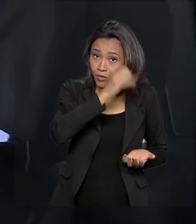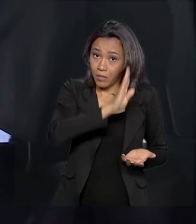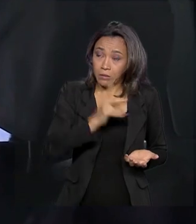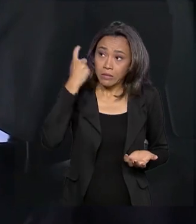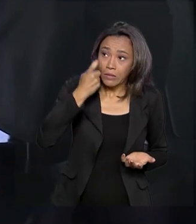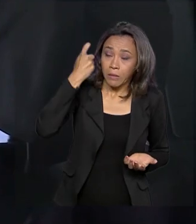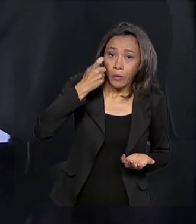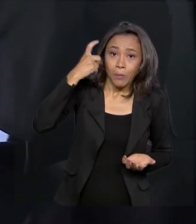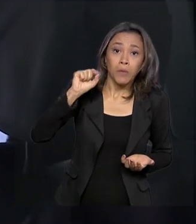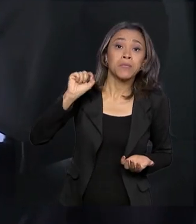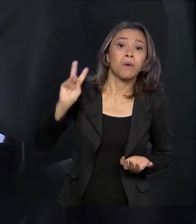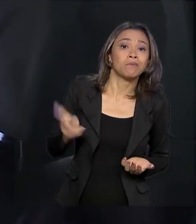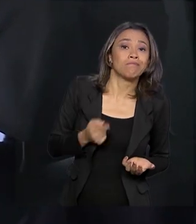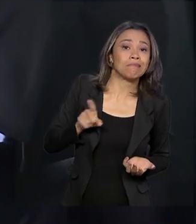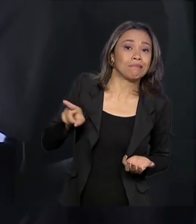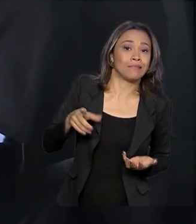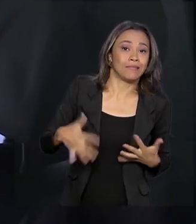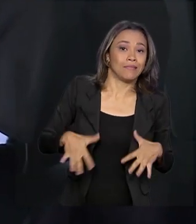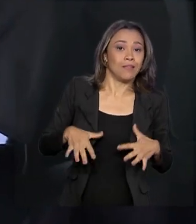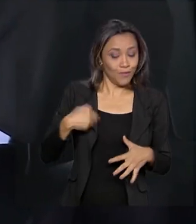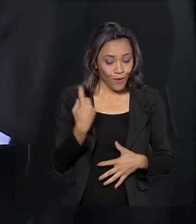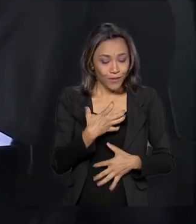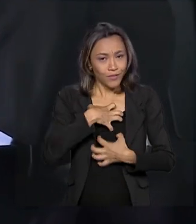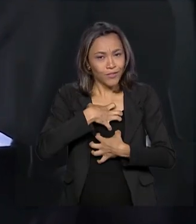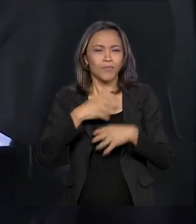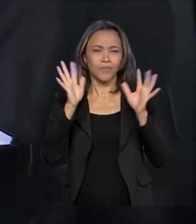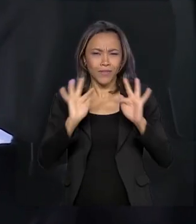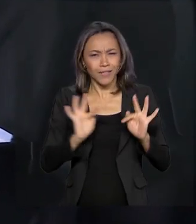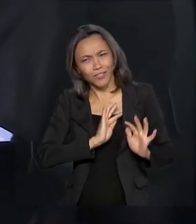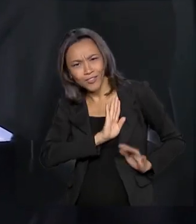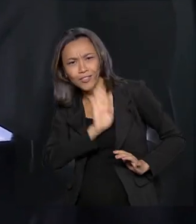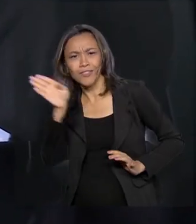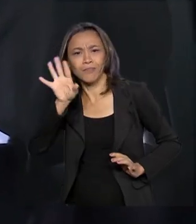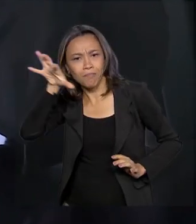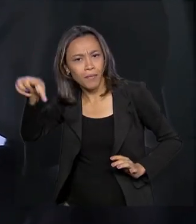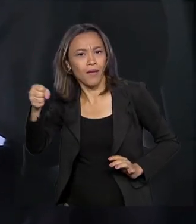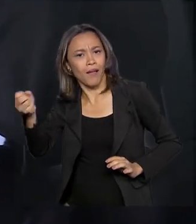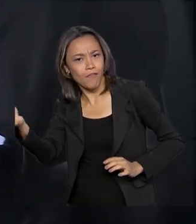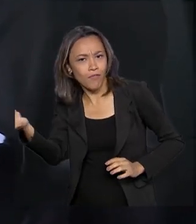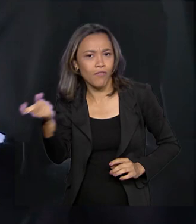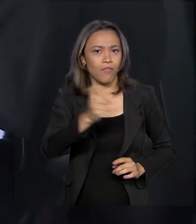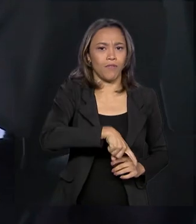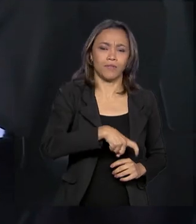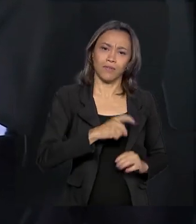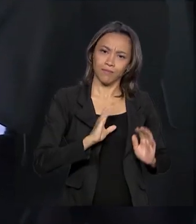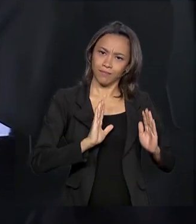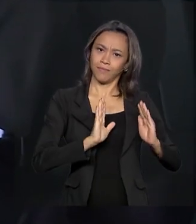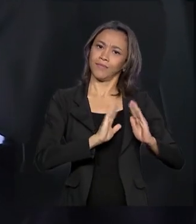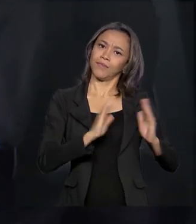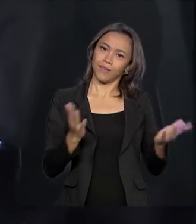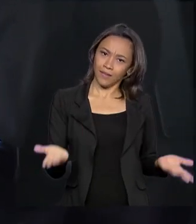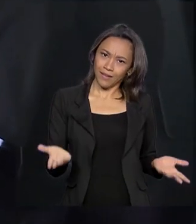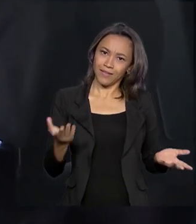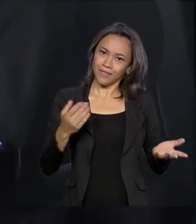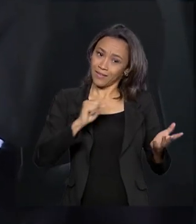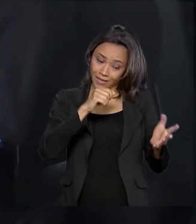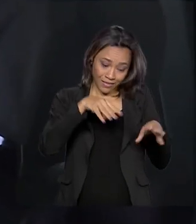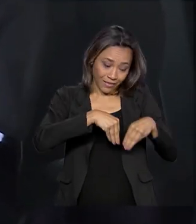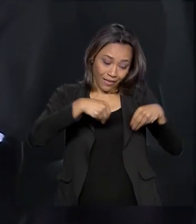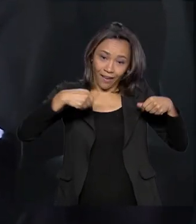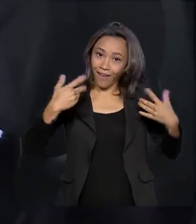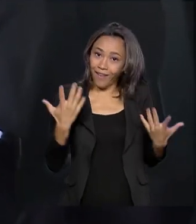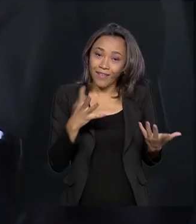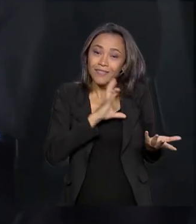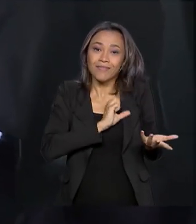preocupados com a situação deles. Então a gente fica feliz de ir lá, resgatá-los, trazer de volta o Brasil, a terra da gente, da minha querida,